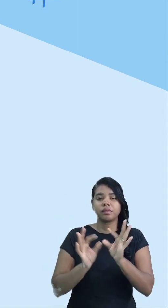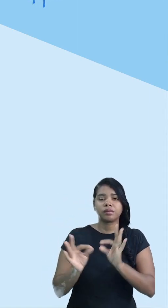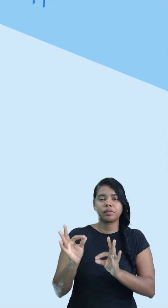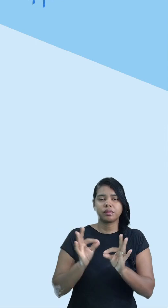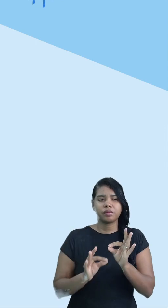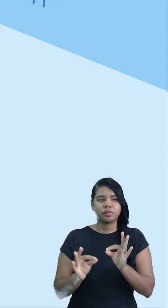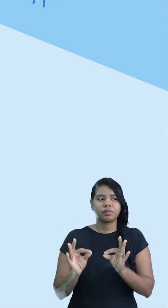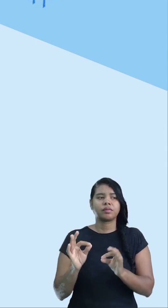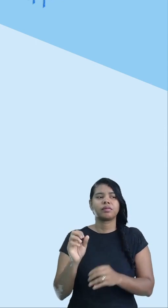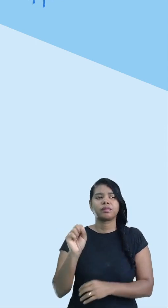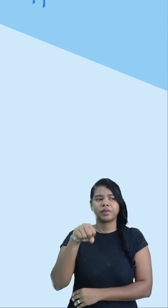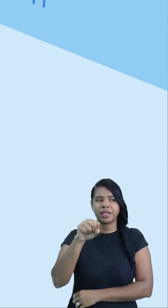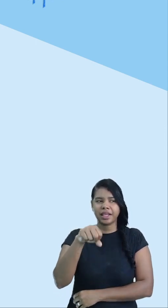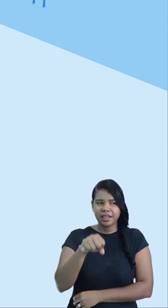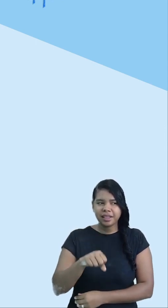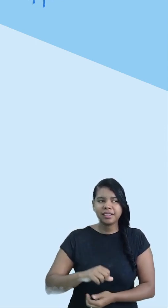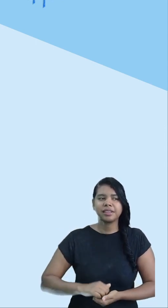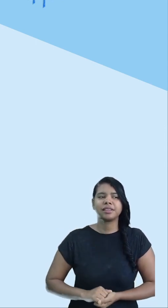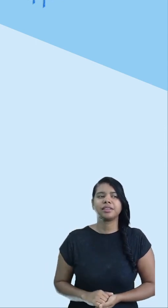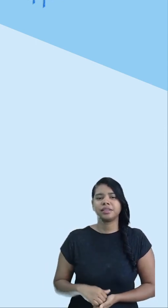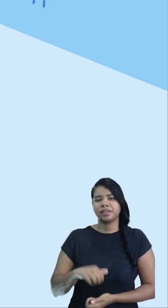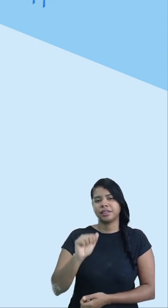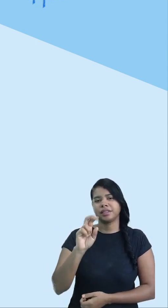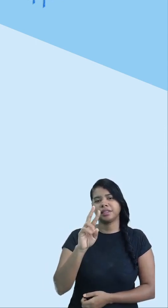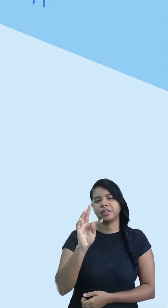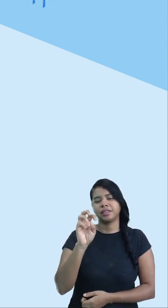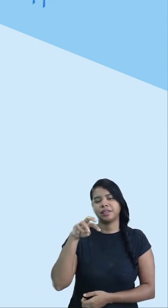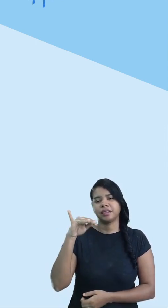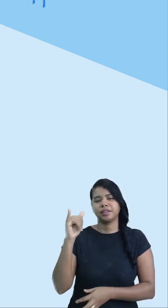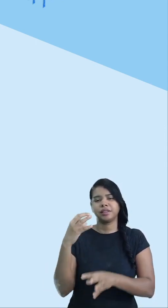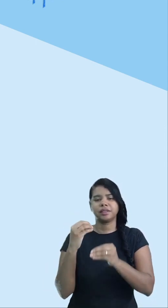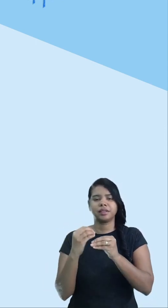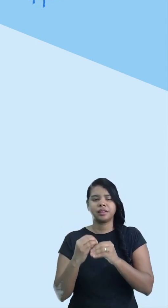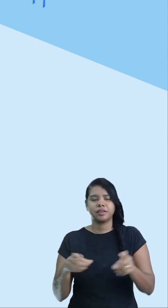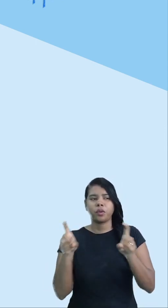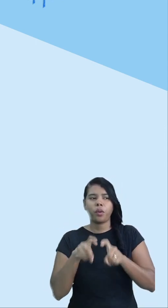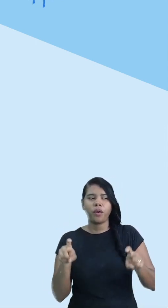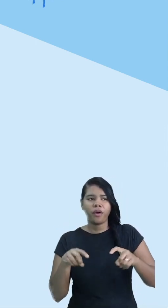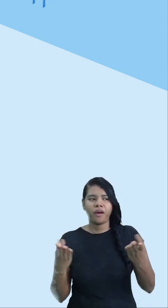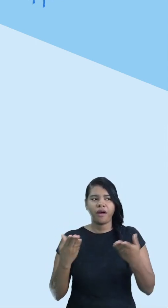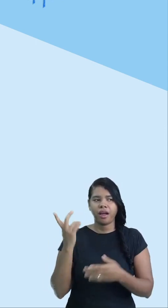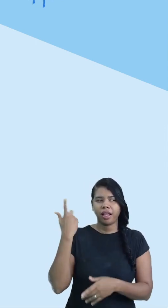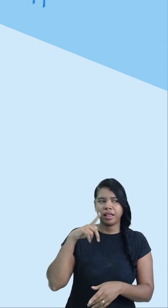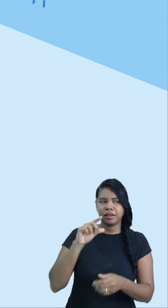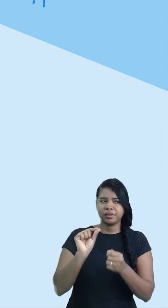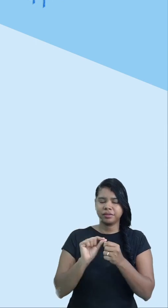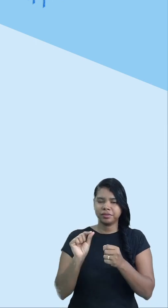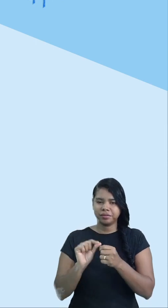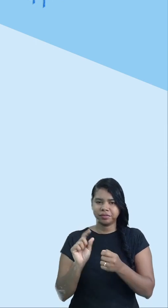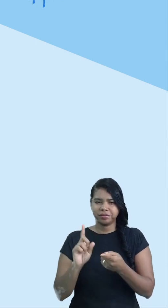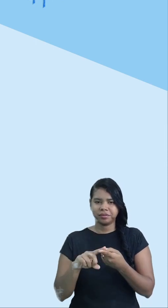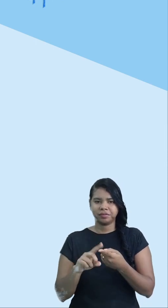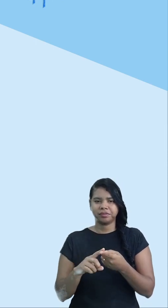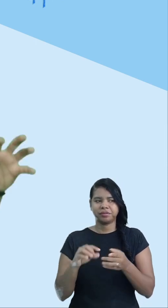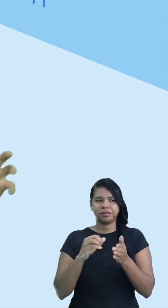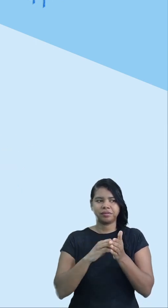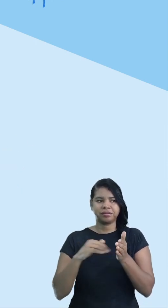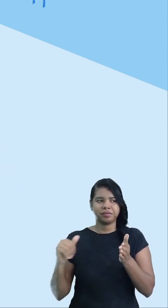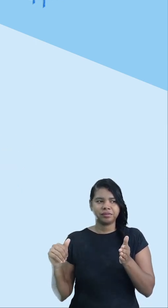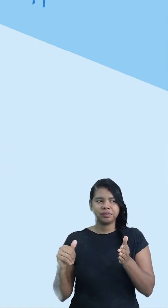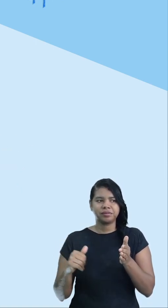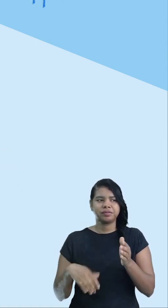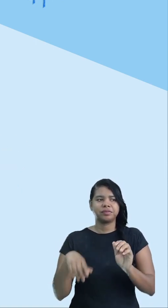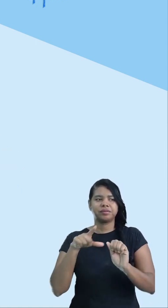automática. Sim, existe indexação automática. Os computadores já conseguem fazer isso, excluindo ali